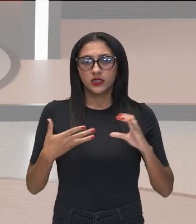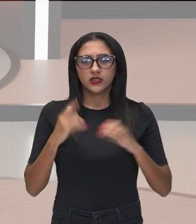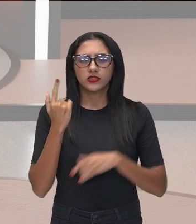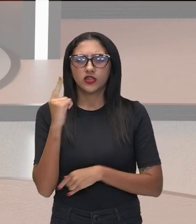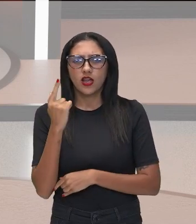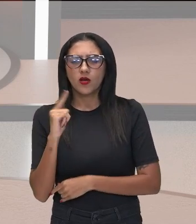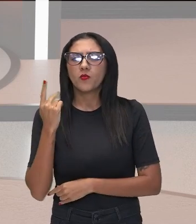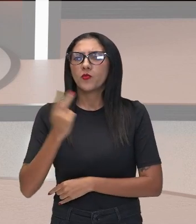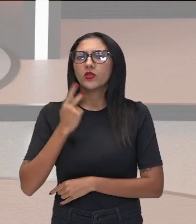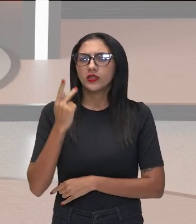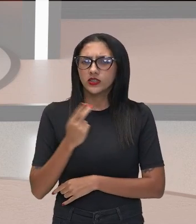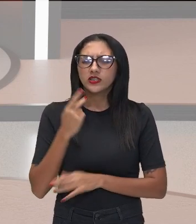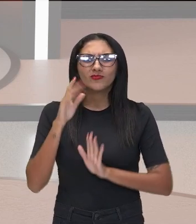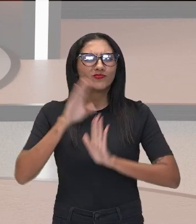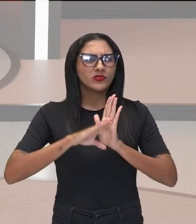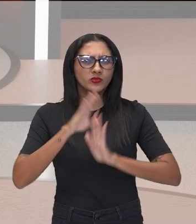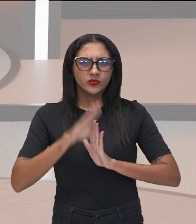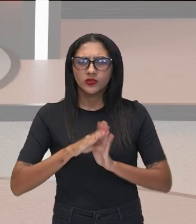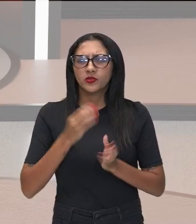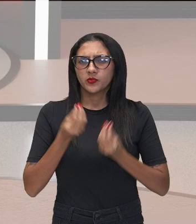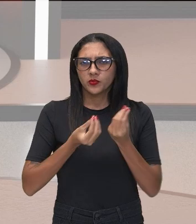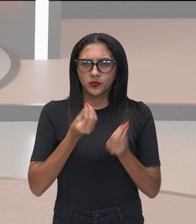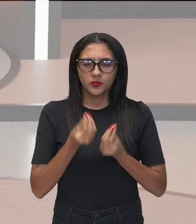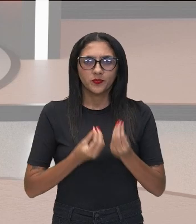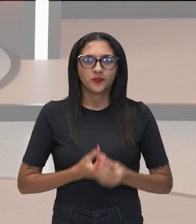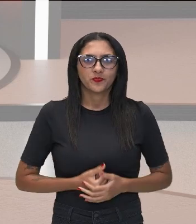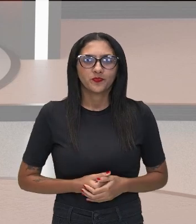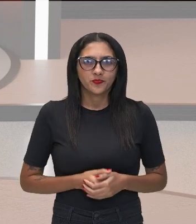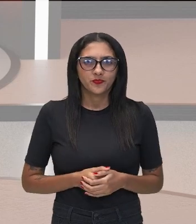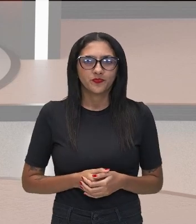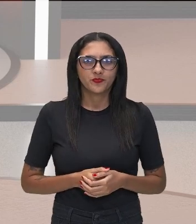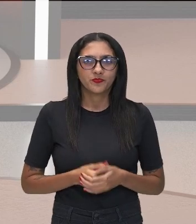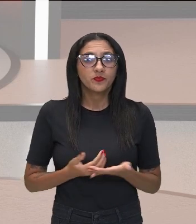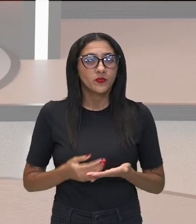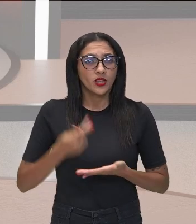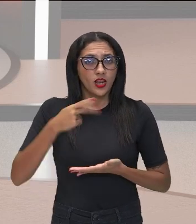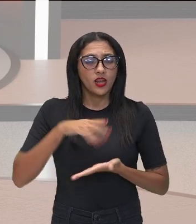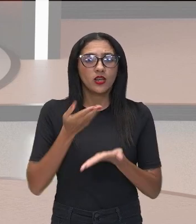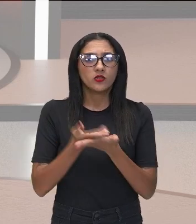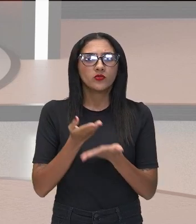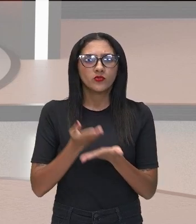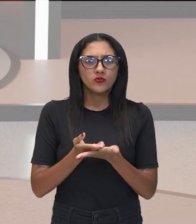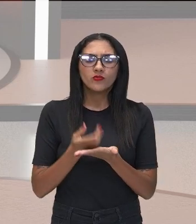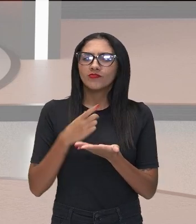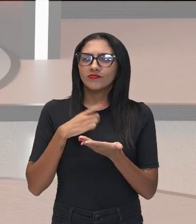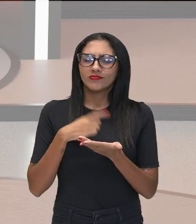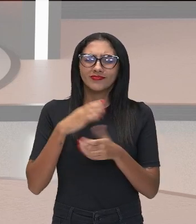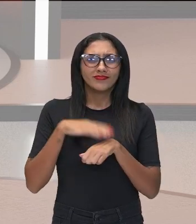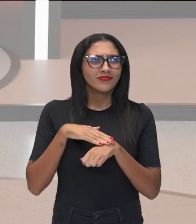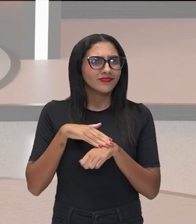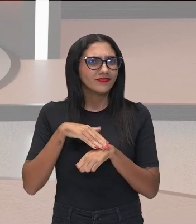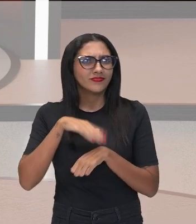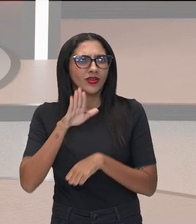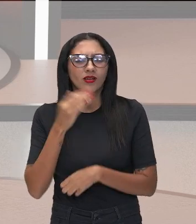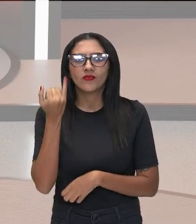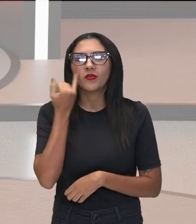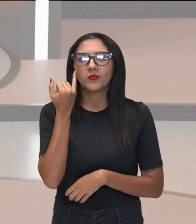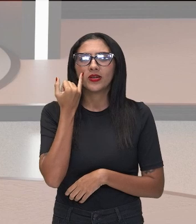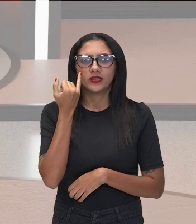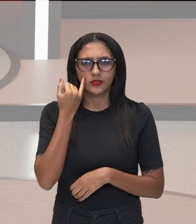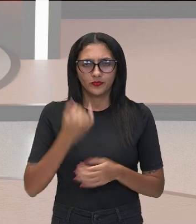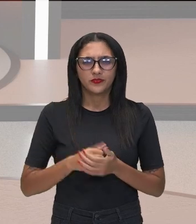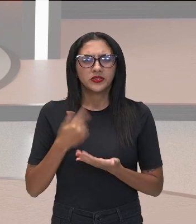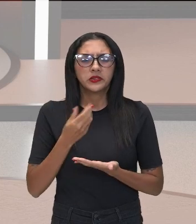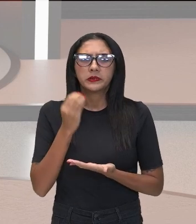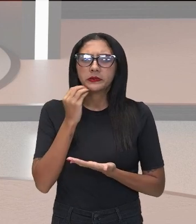entender esse conceito. E aí, essa aula, né, vai além das fronteiras, porque a gente vai buscar compreender